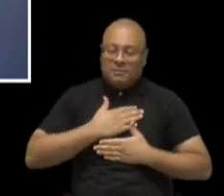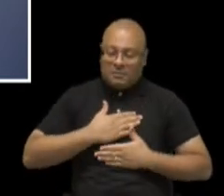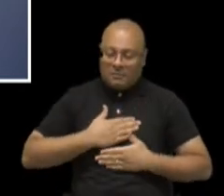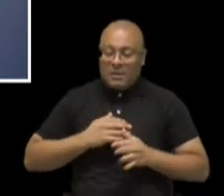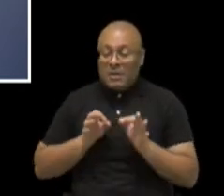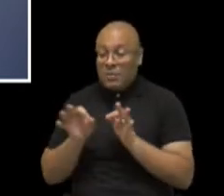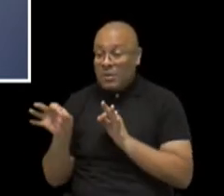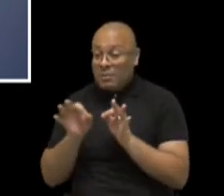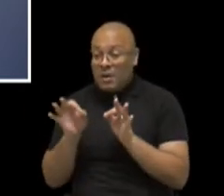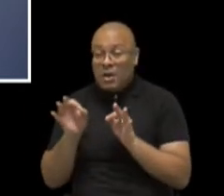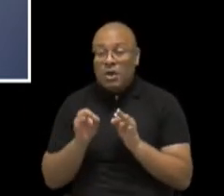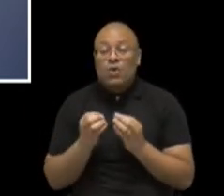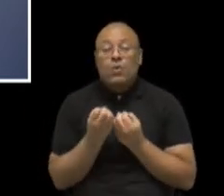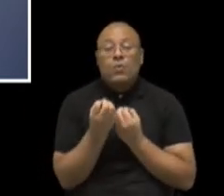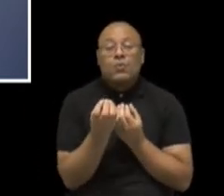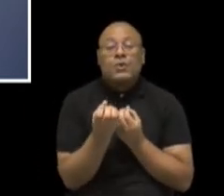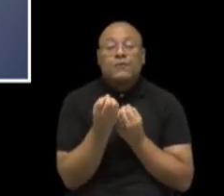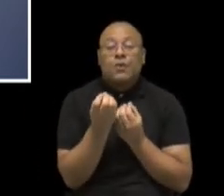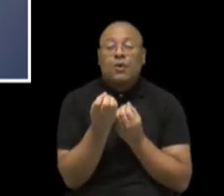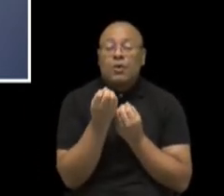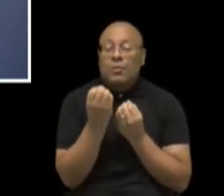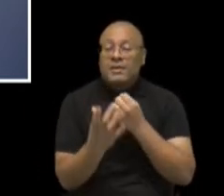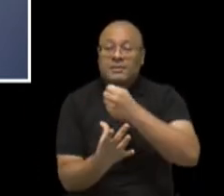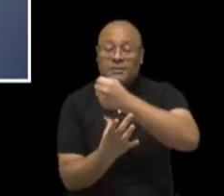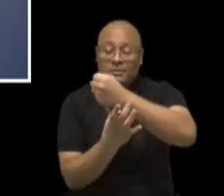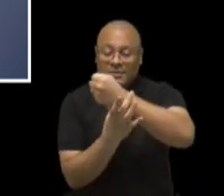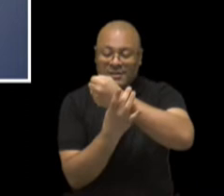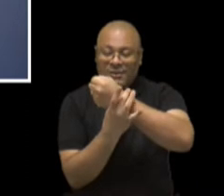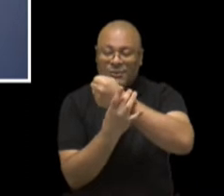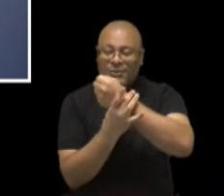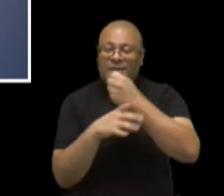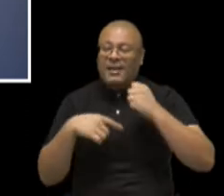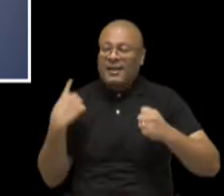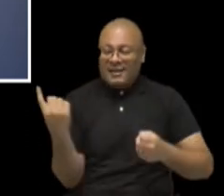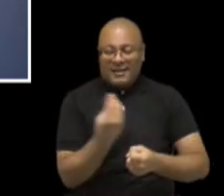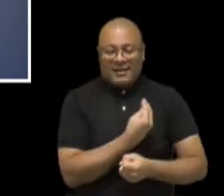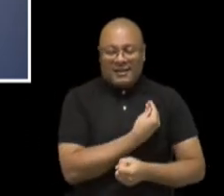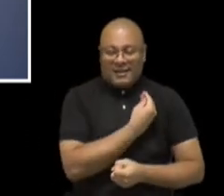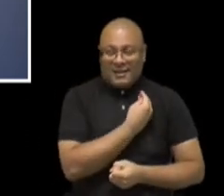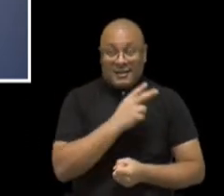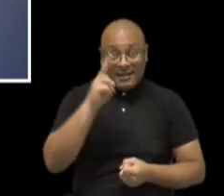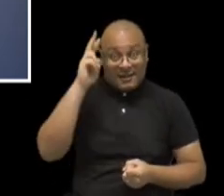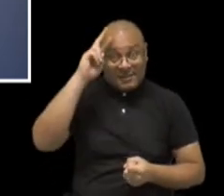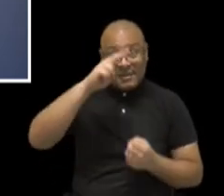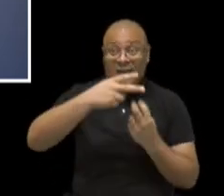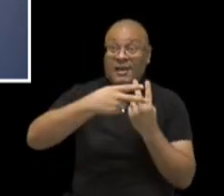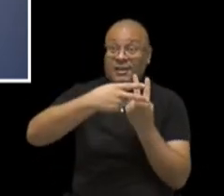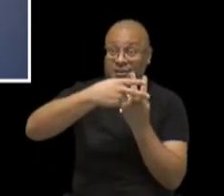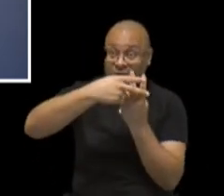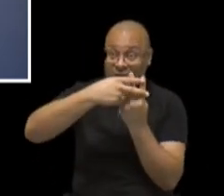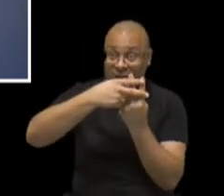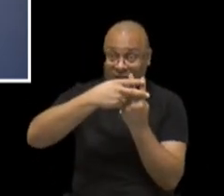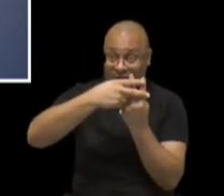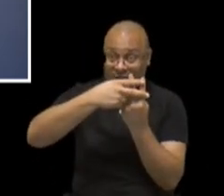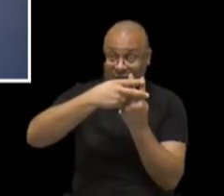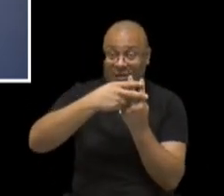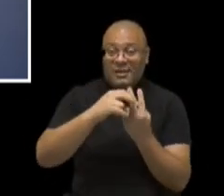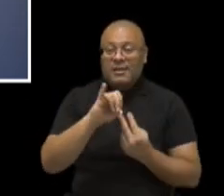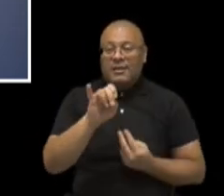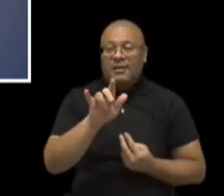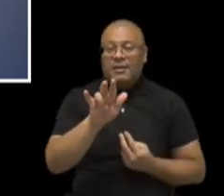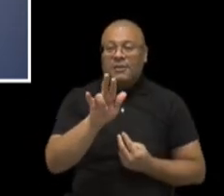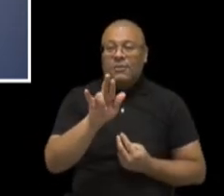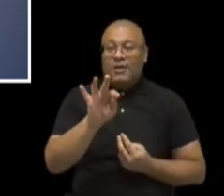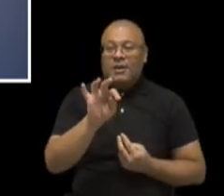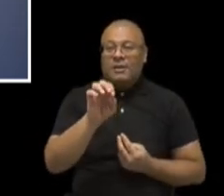para vocês de forma extremamente segura. E lembrar que a hashtag do nosso evento é hashtag Iguatemi